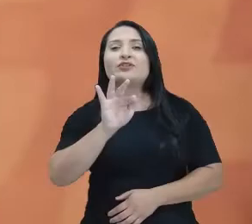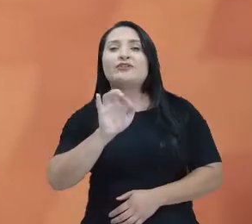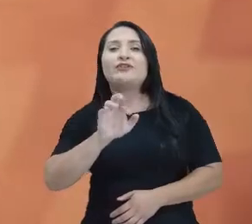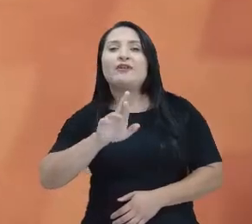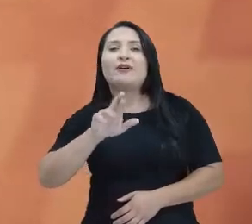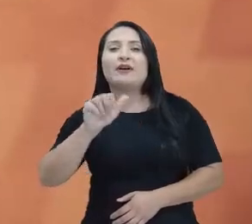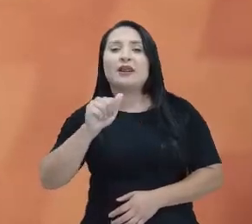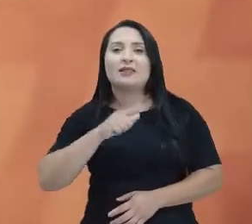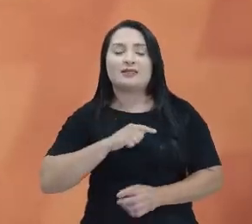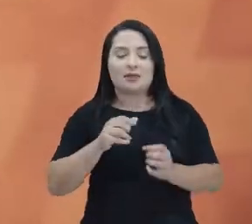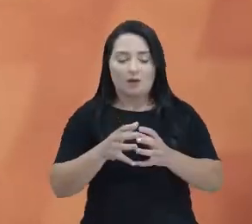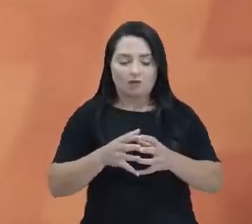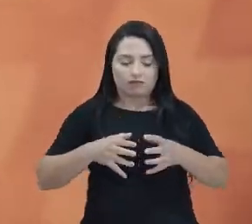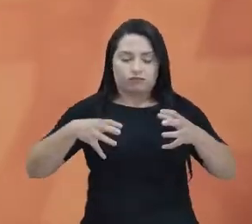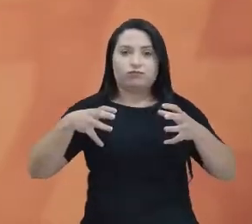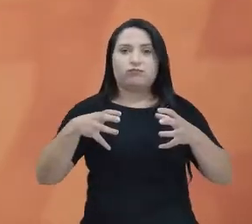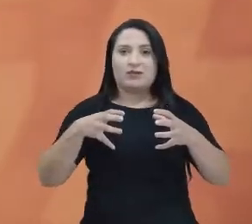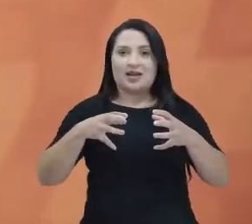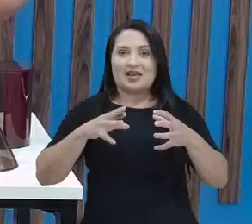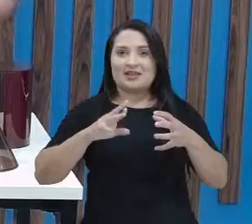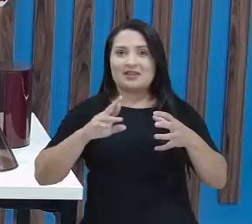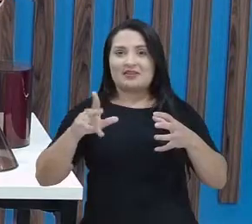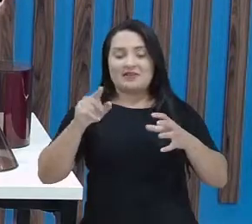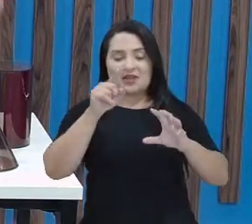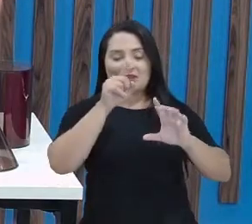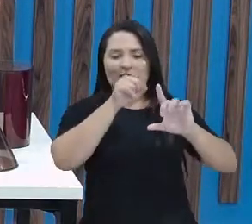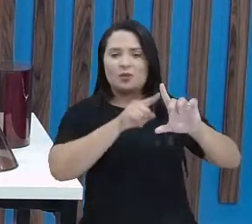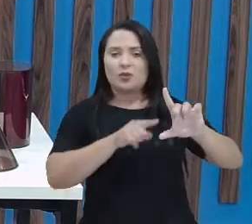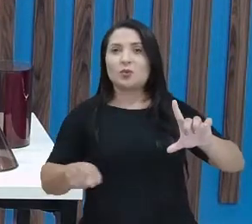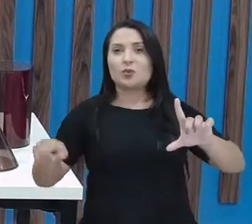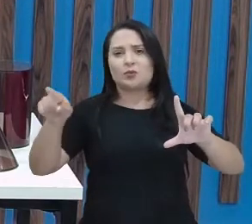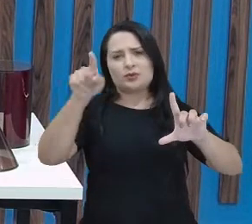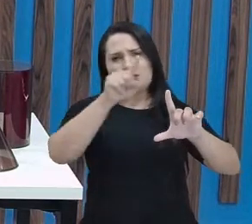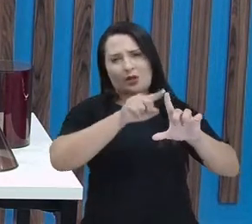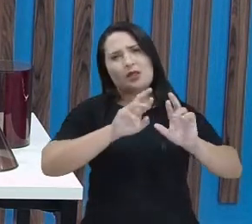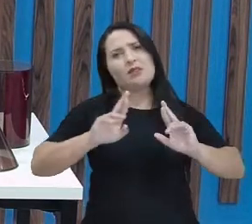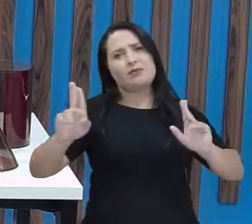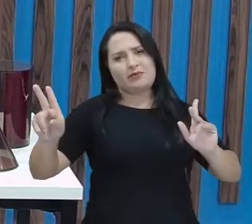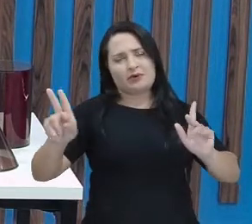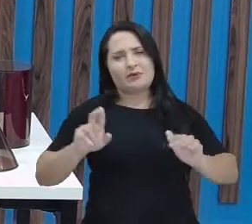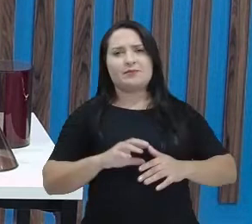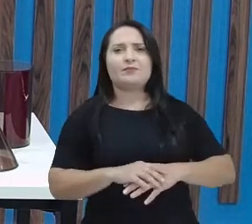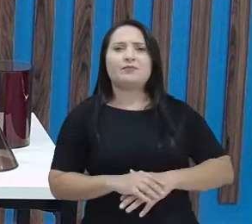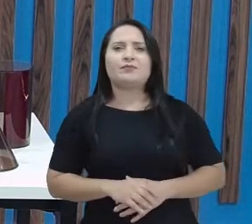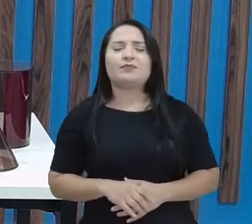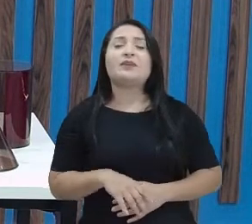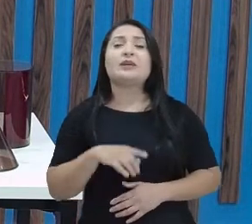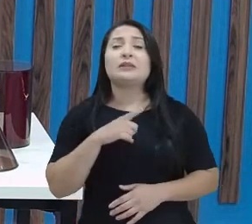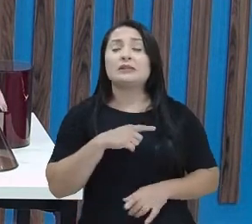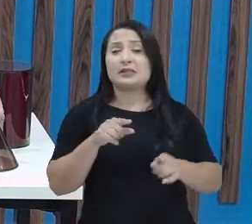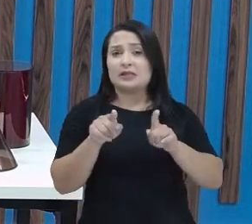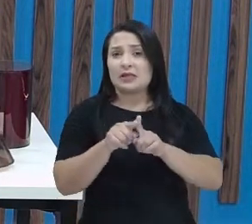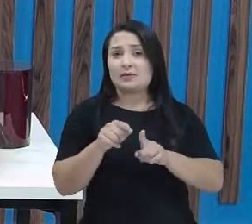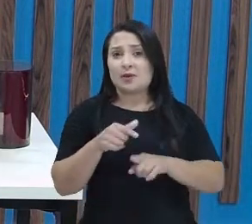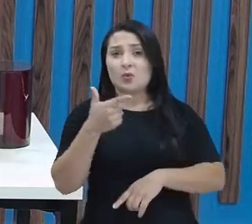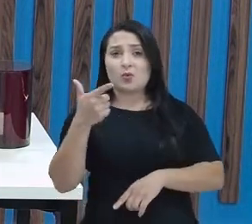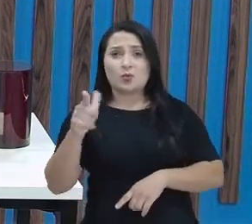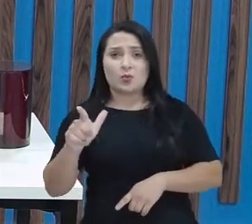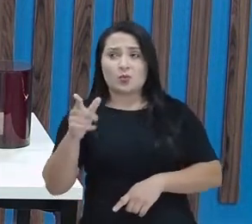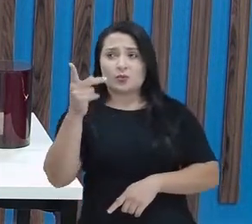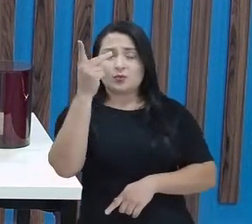tem volume aqui, ó, diferente de um círculo, tá? Eu tenho também essa outra figura